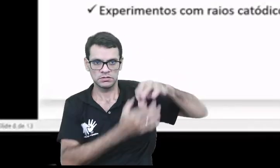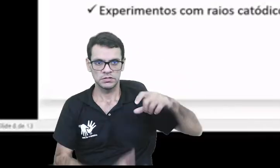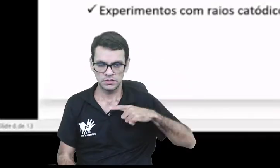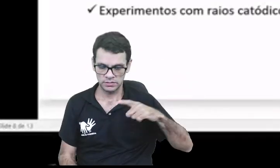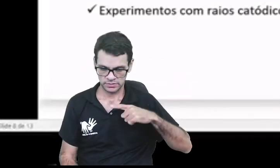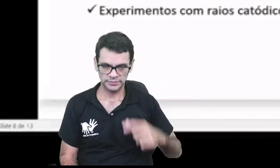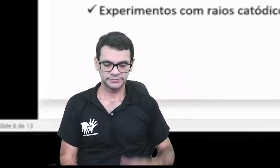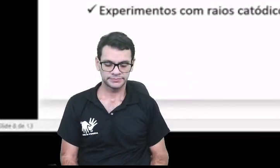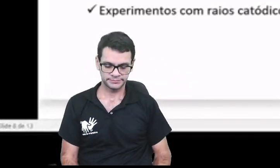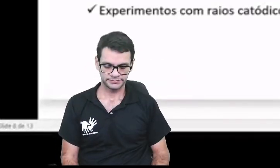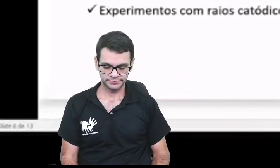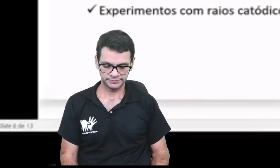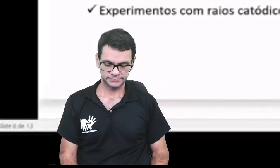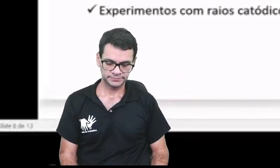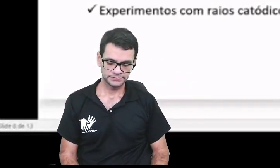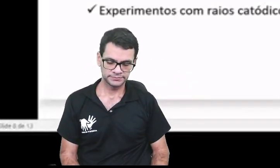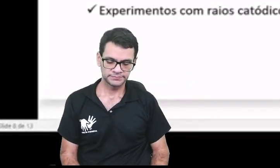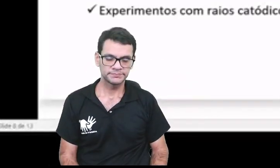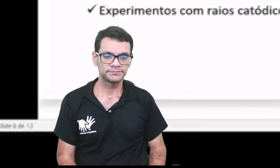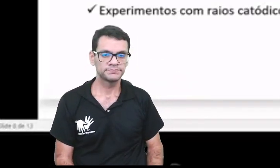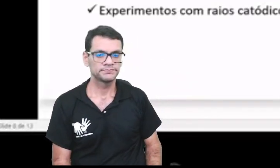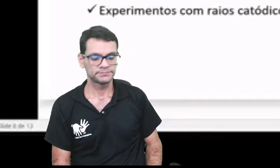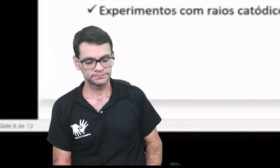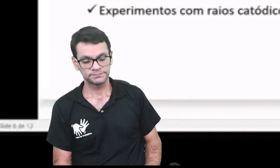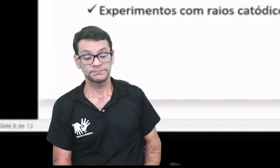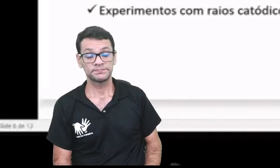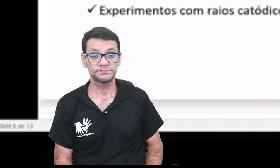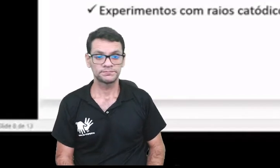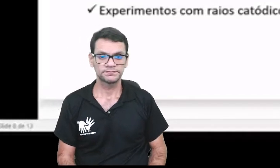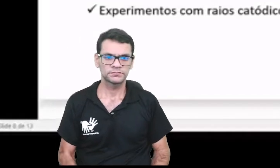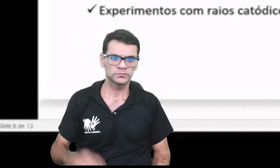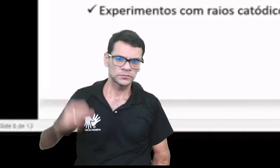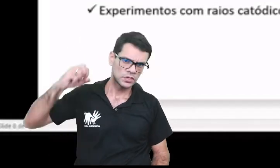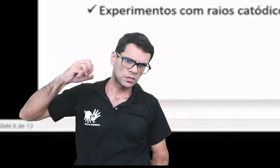carregadas positivamente. Quando esses raios catódicos, que